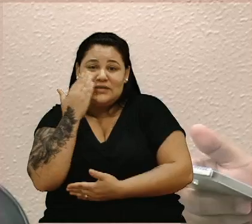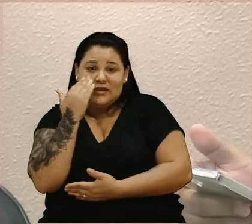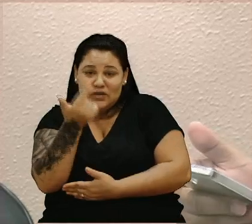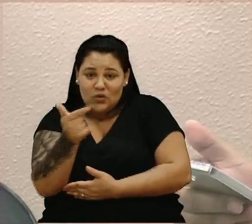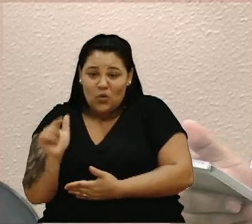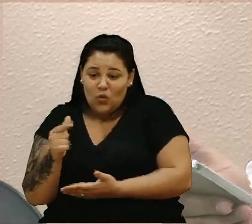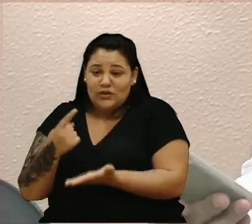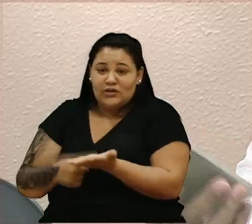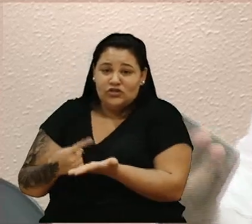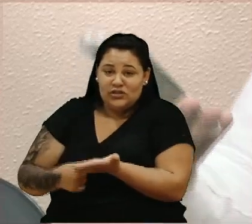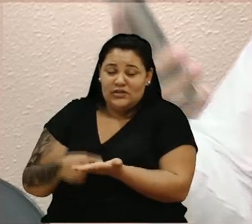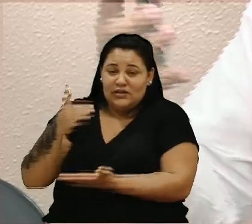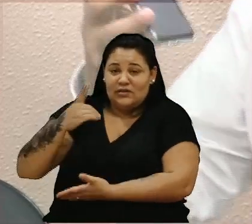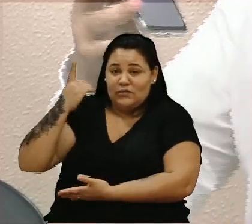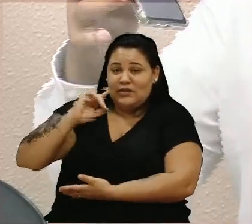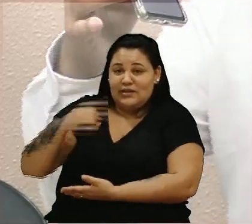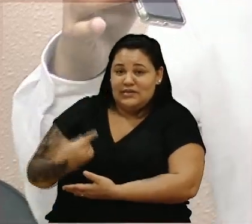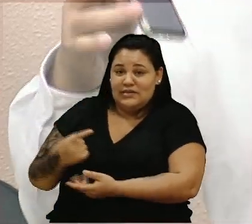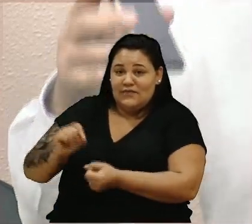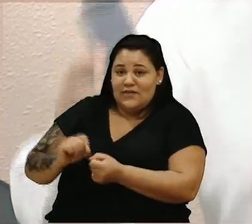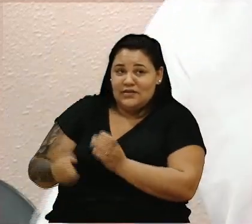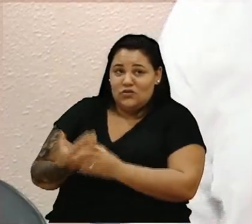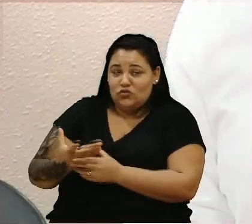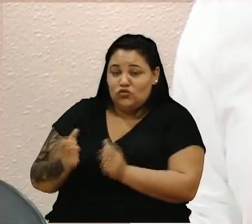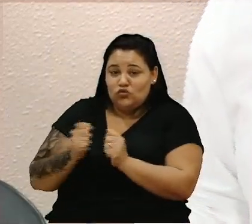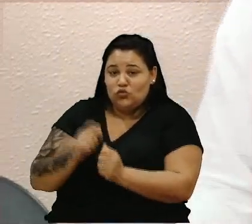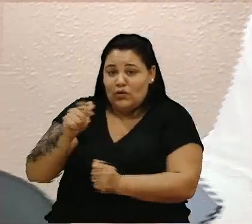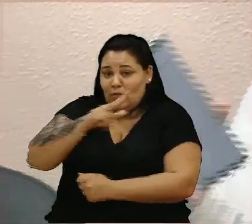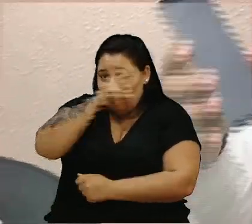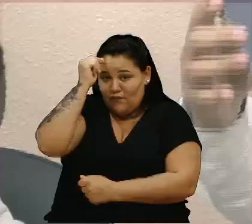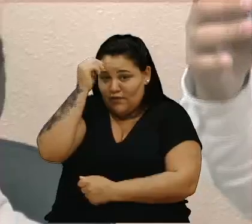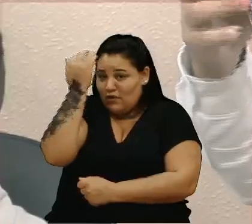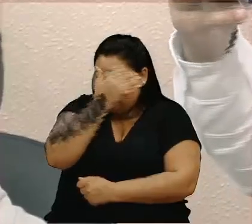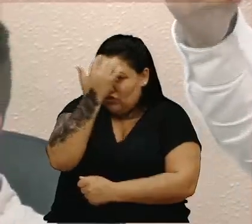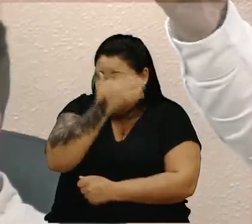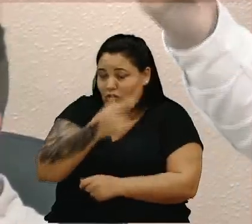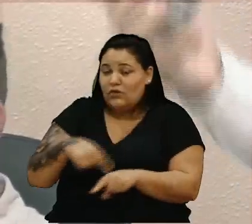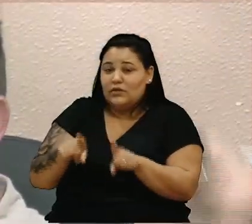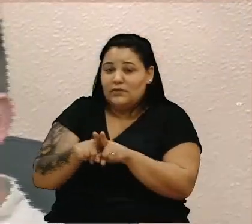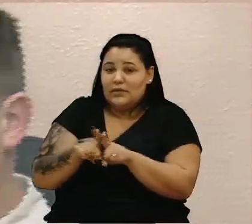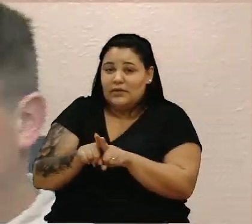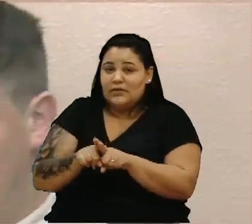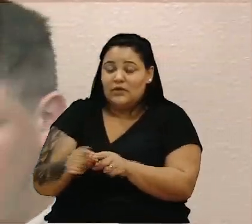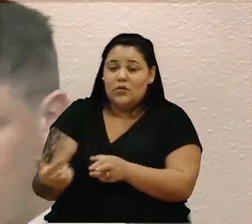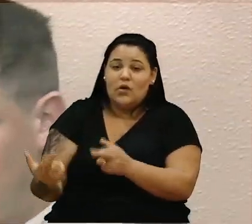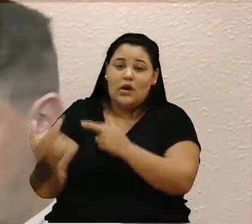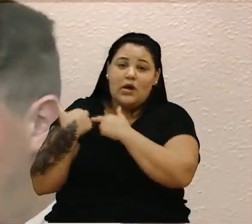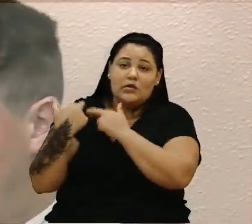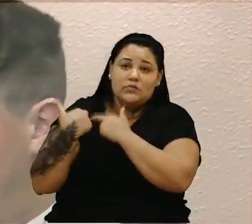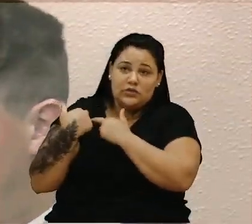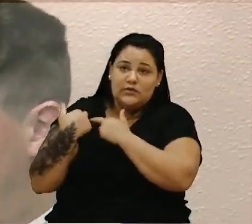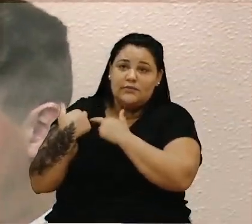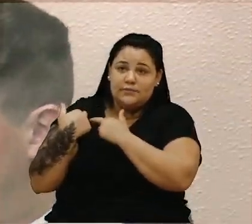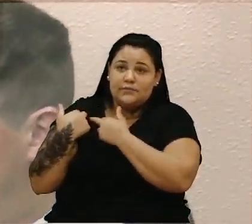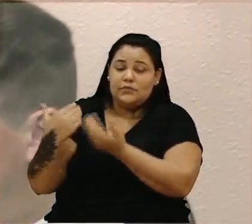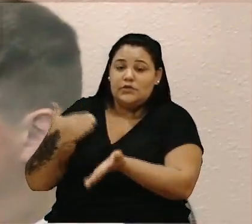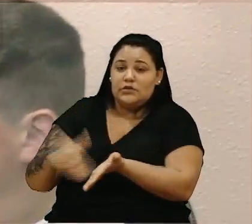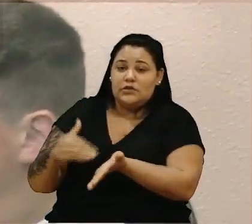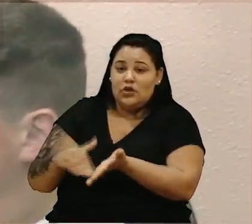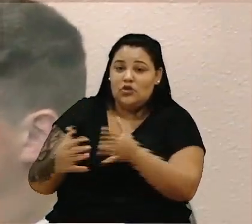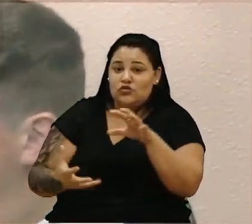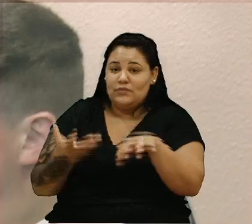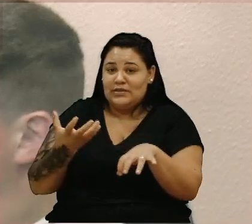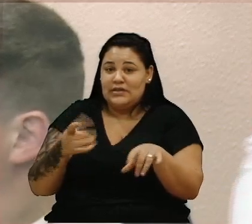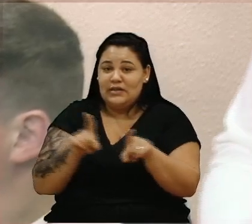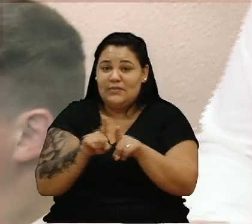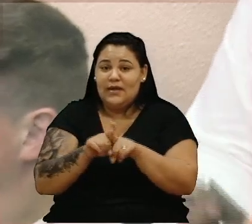que a deputada Denise articulou foi com o prefeito Adiló, o responsável pelo escritório de Brasília, o